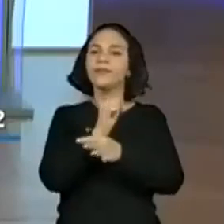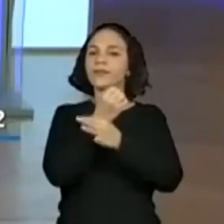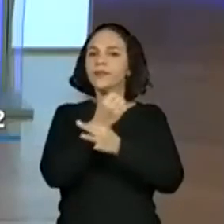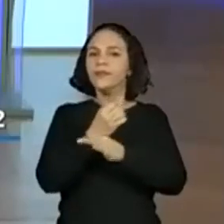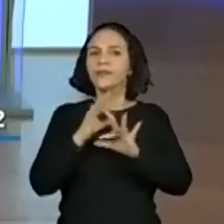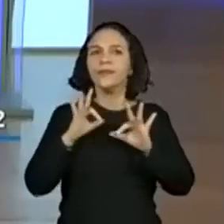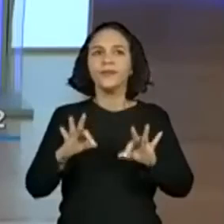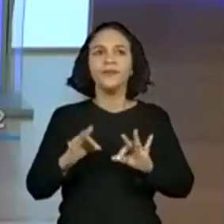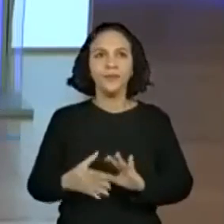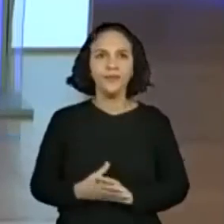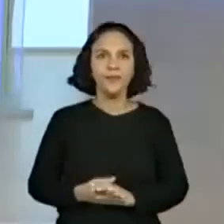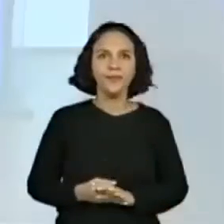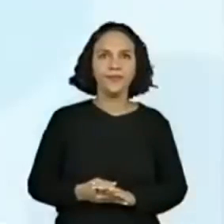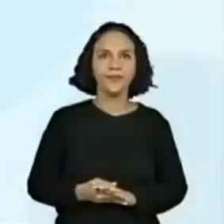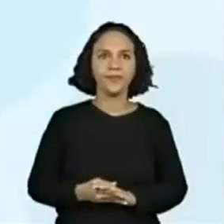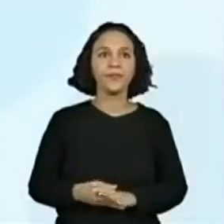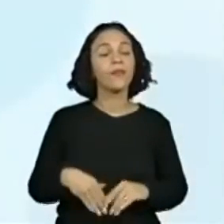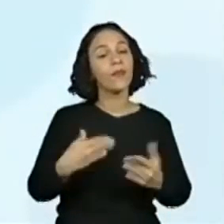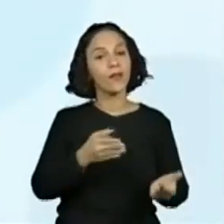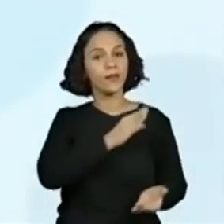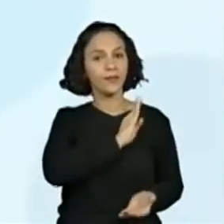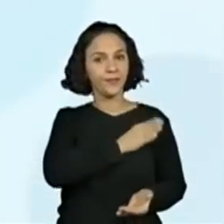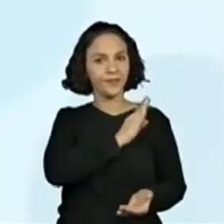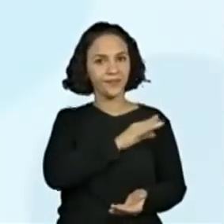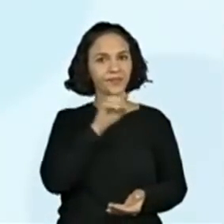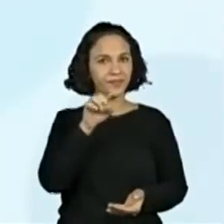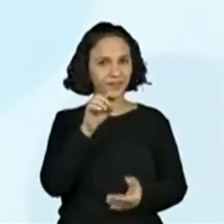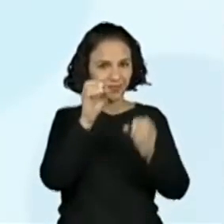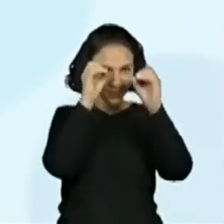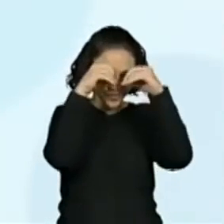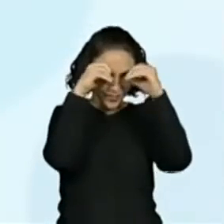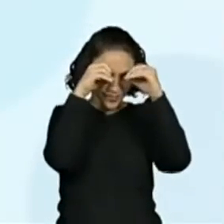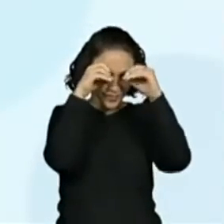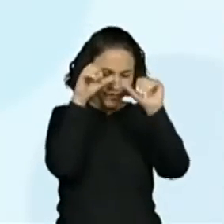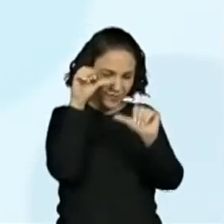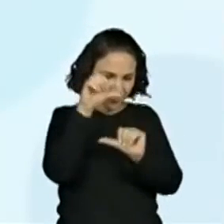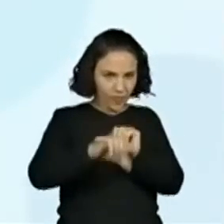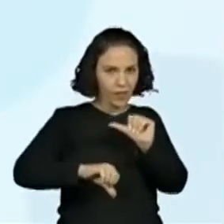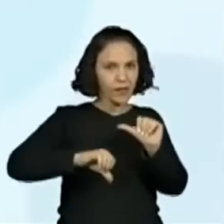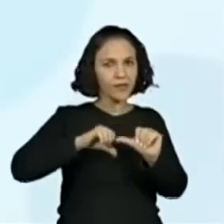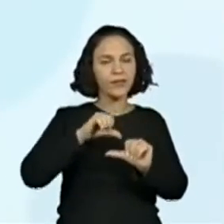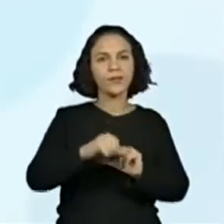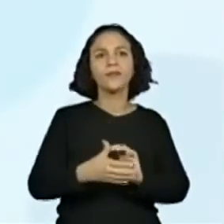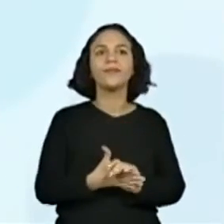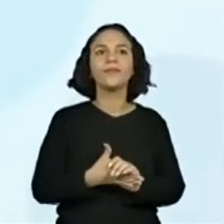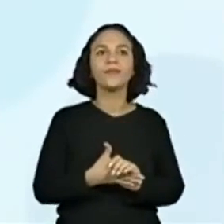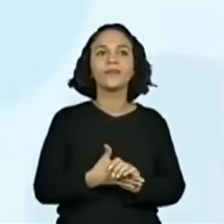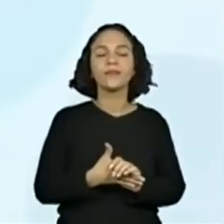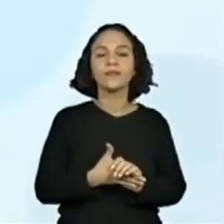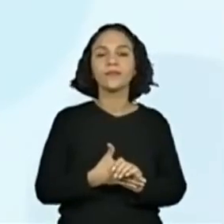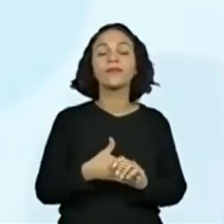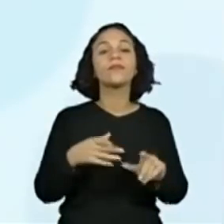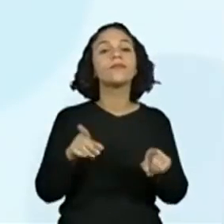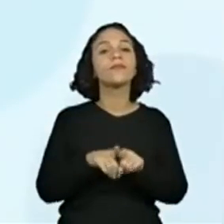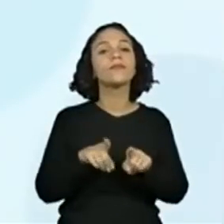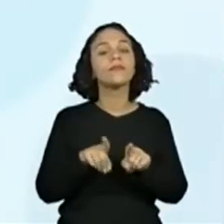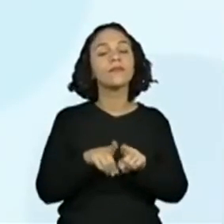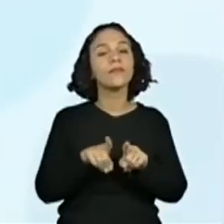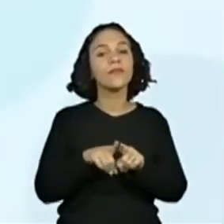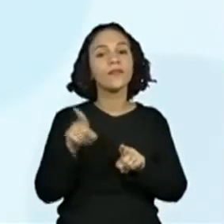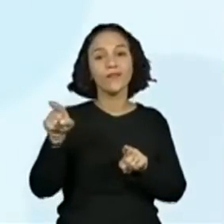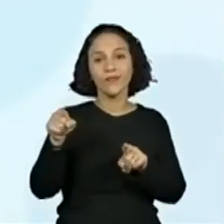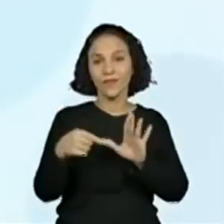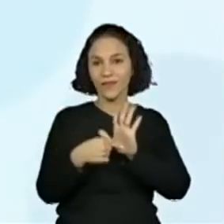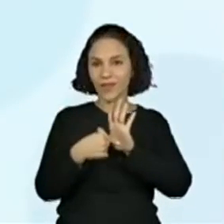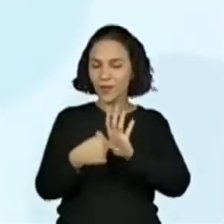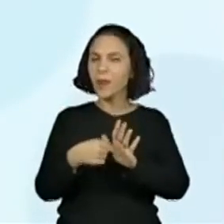Então, Noturno tem o coração transformado? Sim. Estão dizendo lá que essa magia foi boa